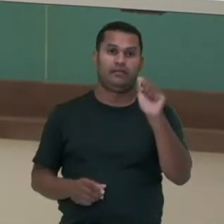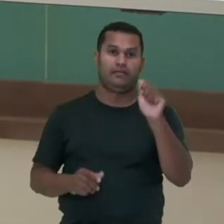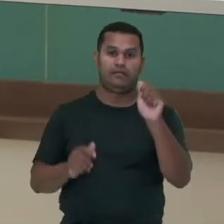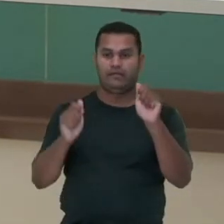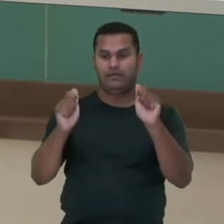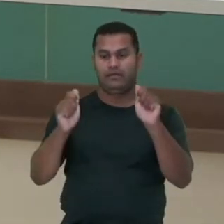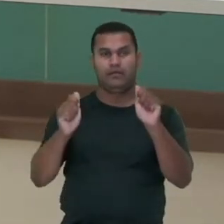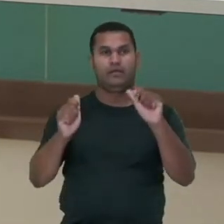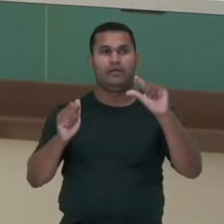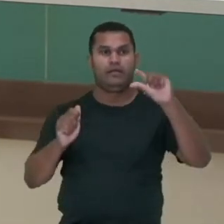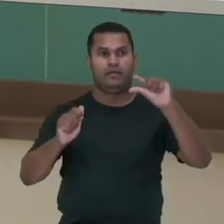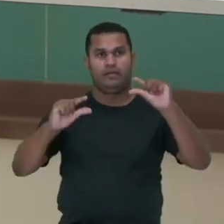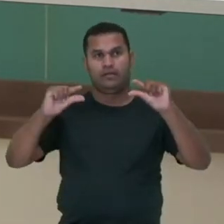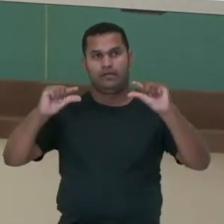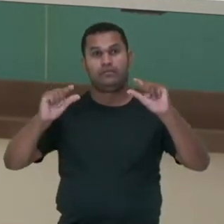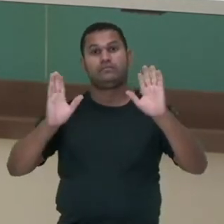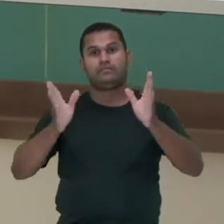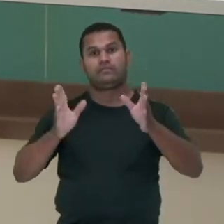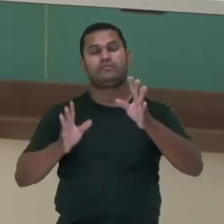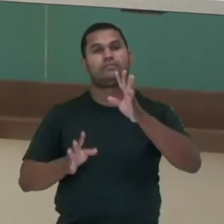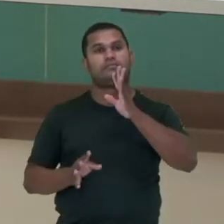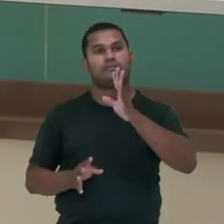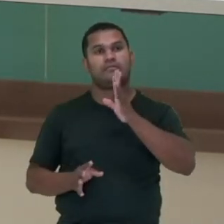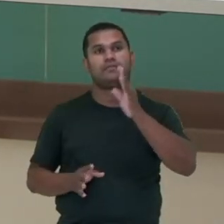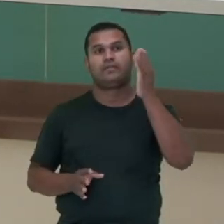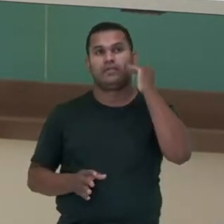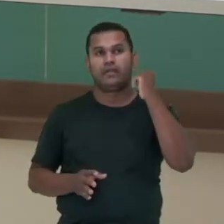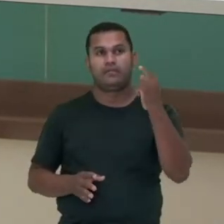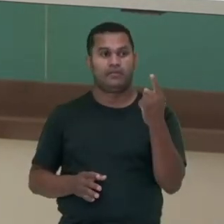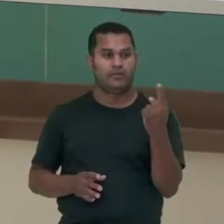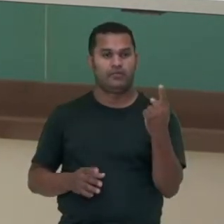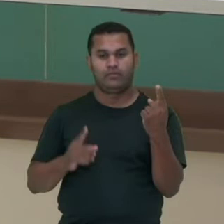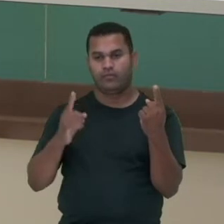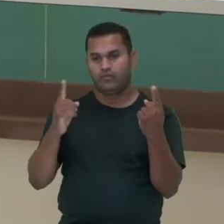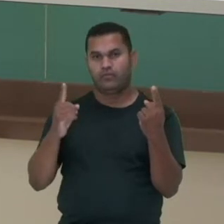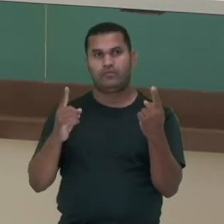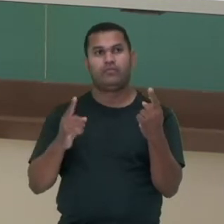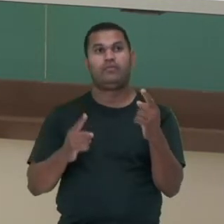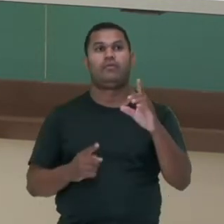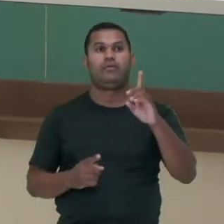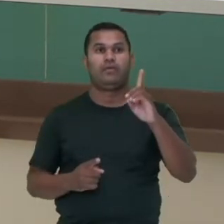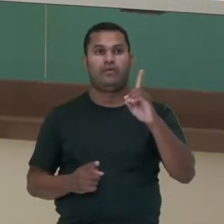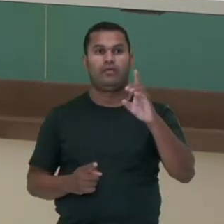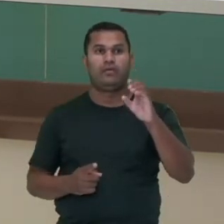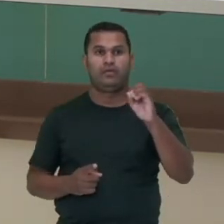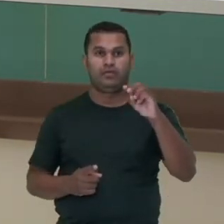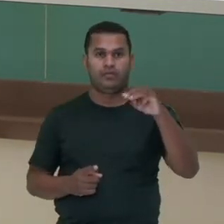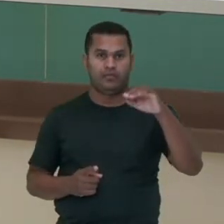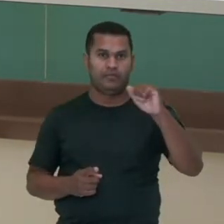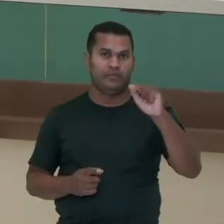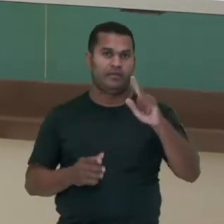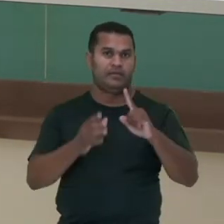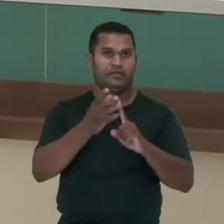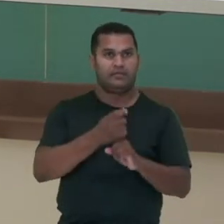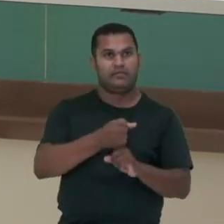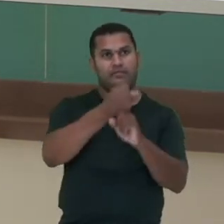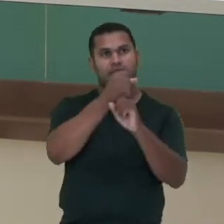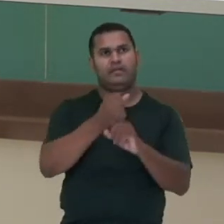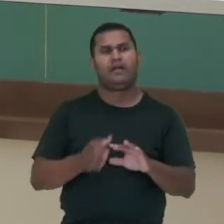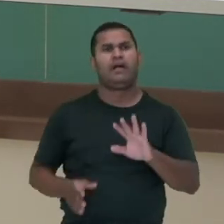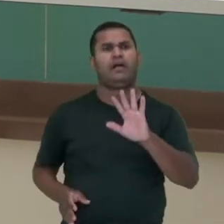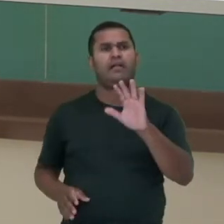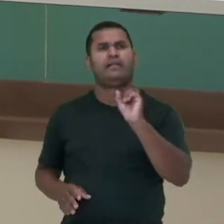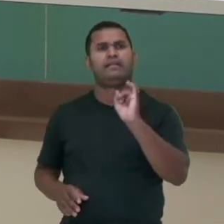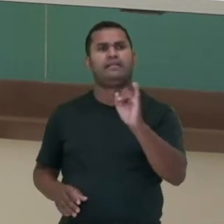dele. Então ele é dominante, tá? Dois, nem se fala, tá? Agora, quando ele é